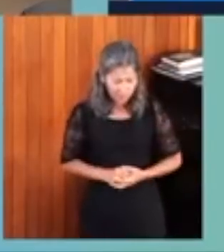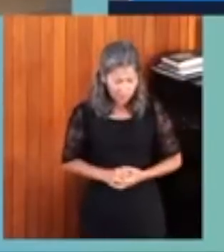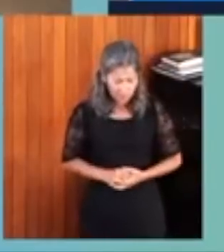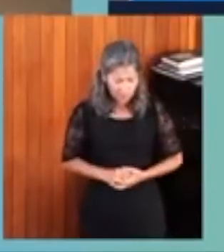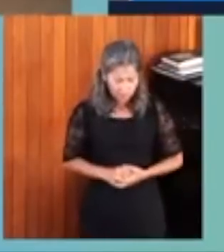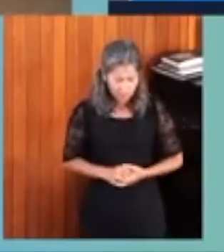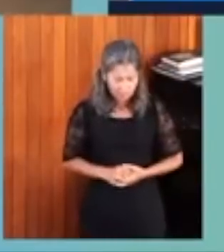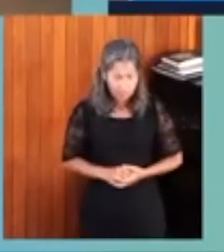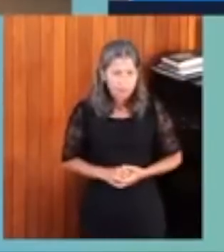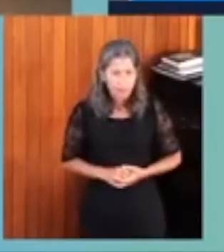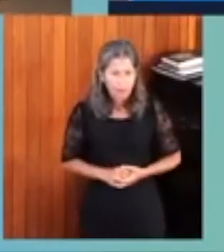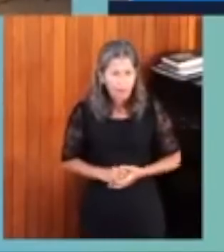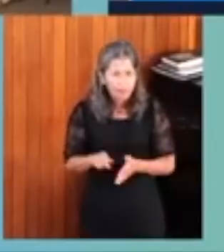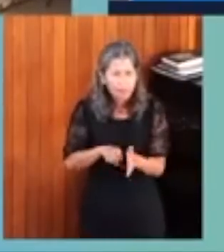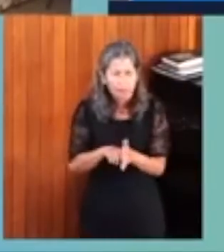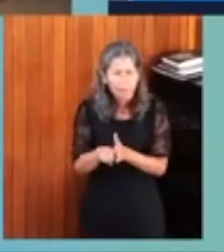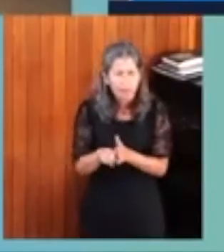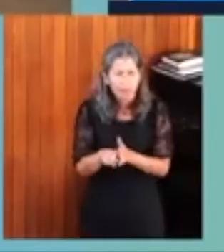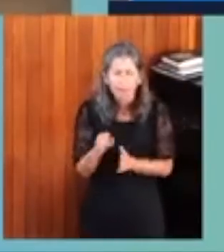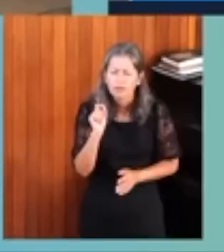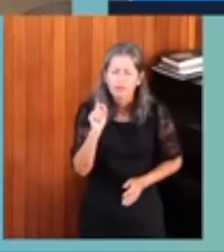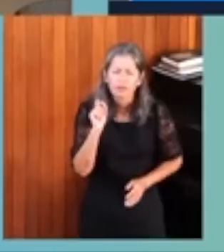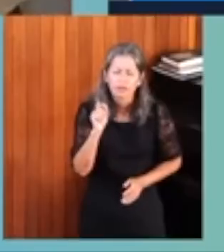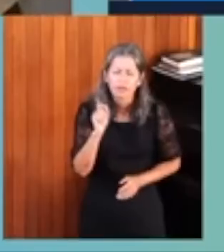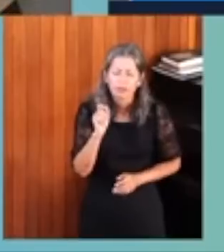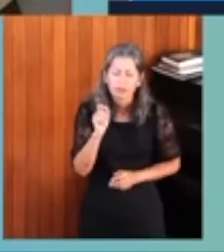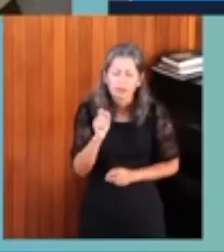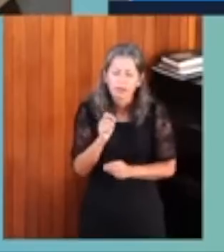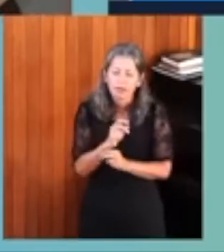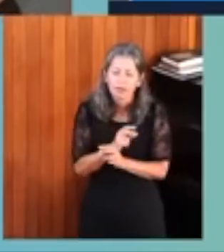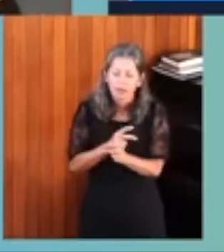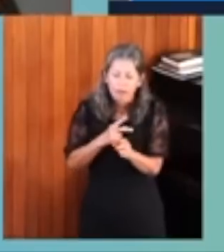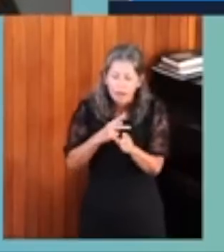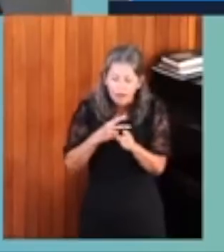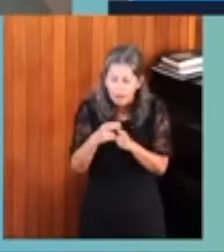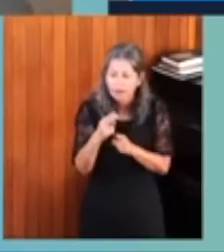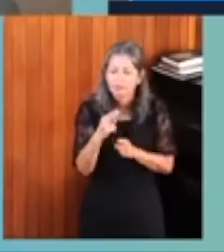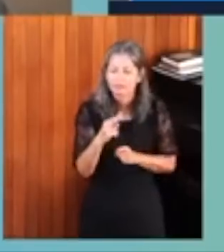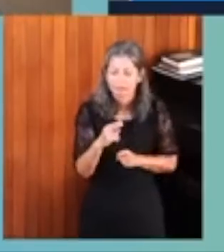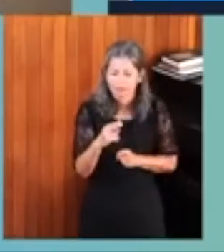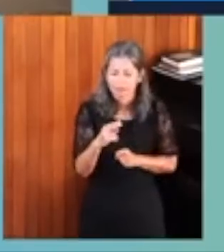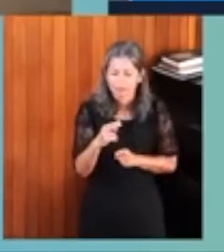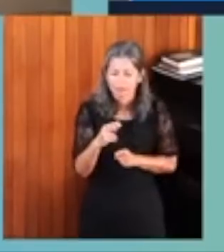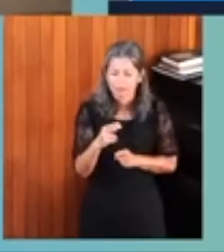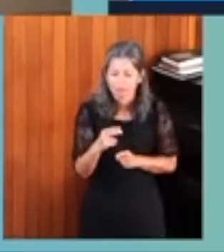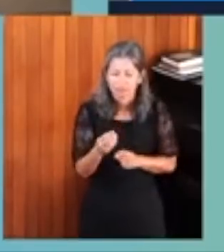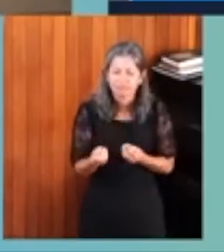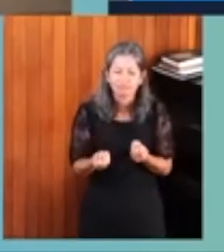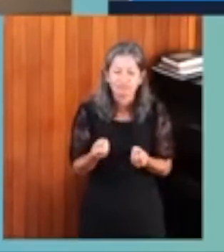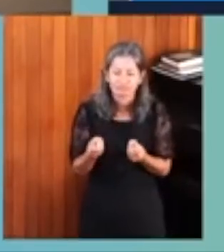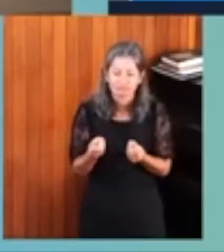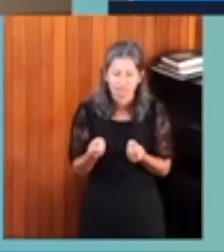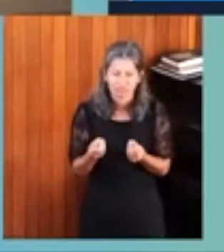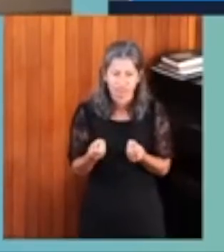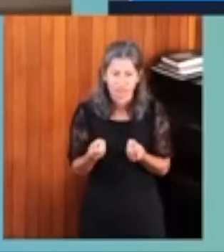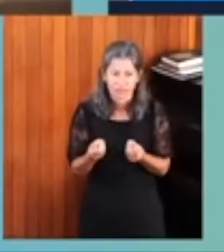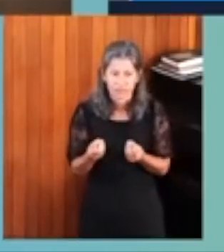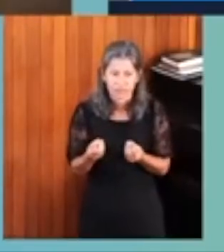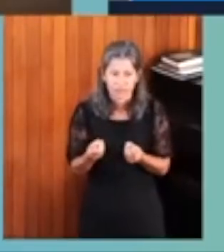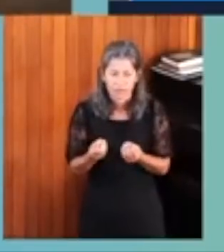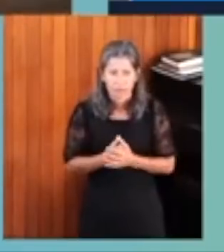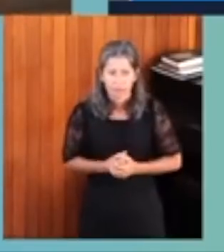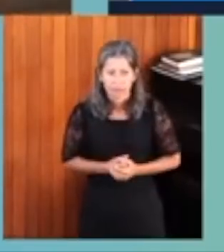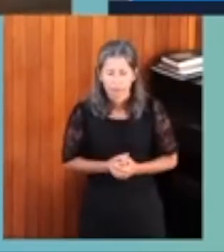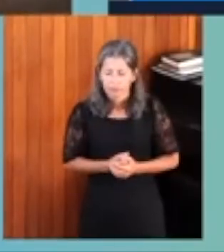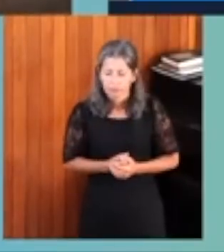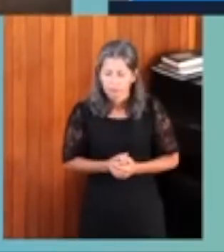Quem são os vitoriosos? No grande conflito, diz assim: no mar cristalino, diante do trono de Deus, no mar de vidro, né? Aquele mar como que